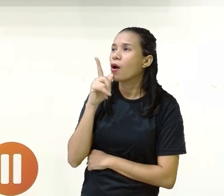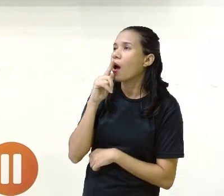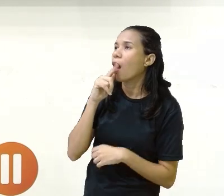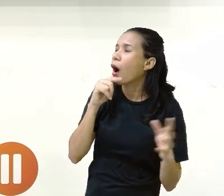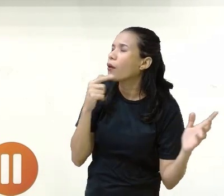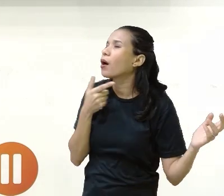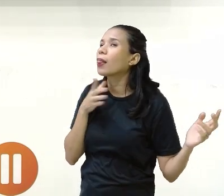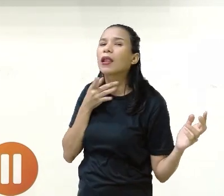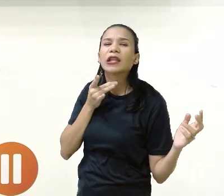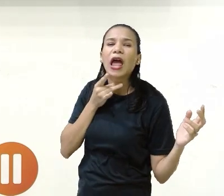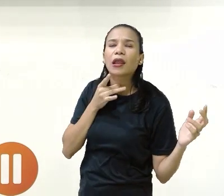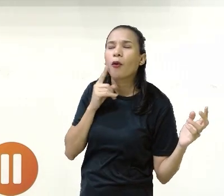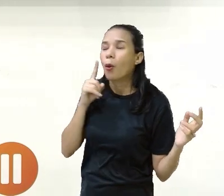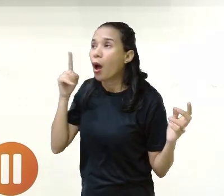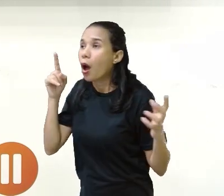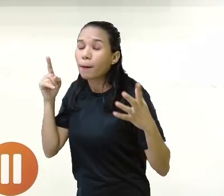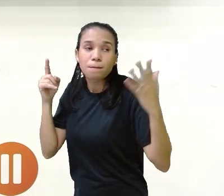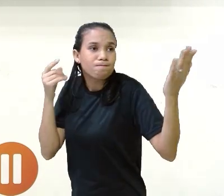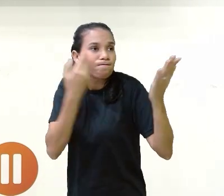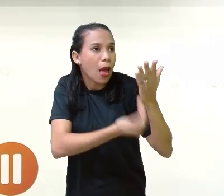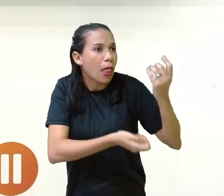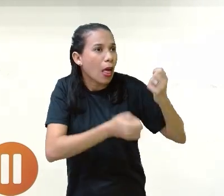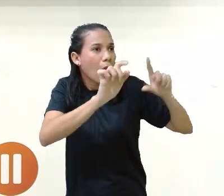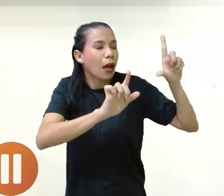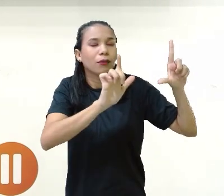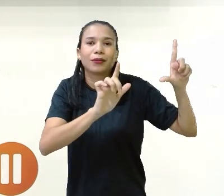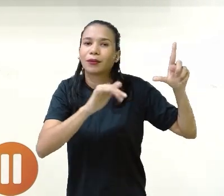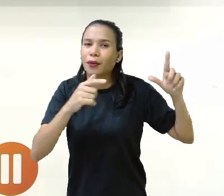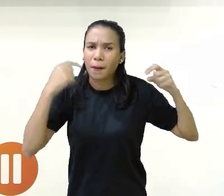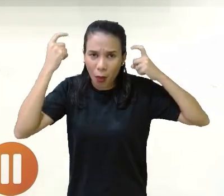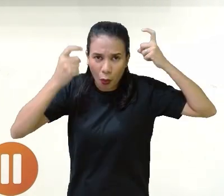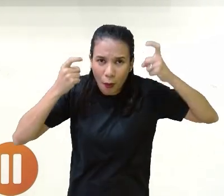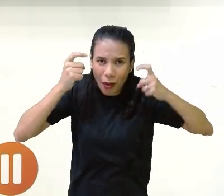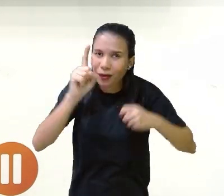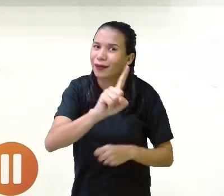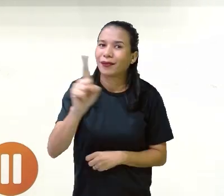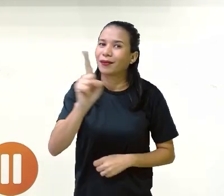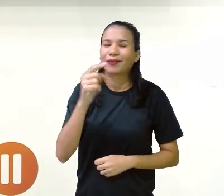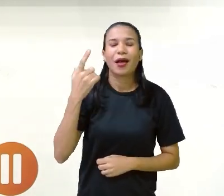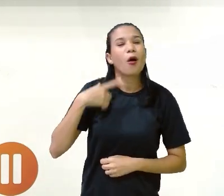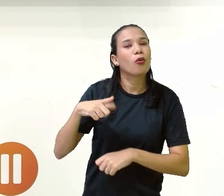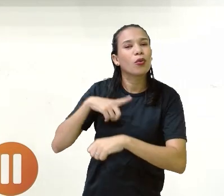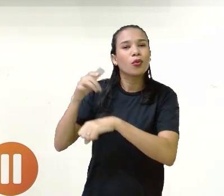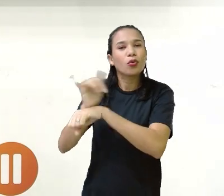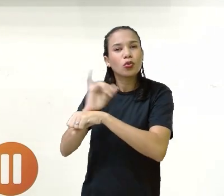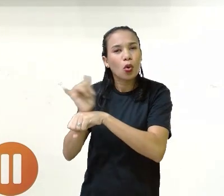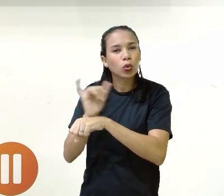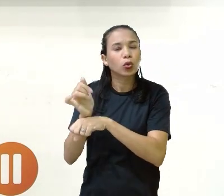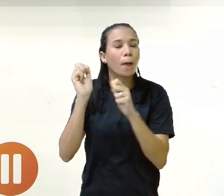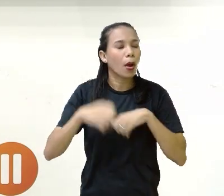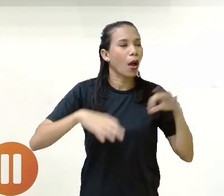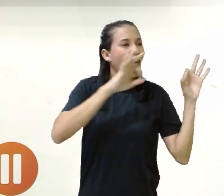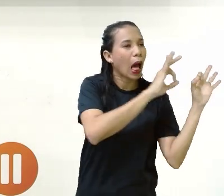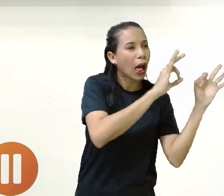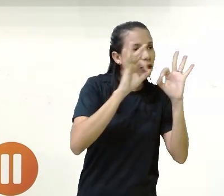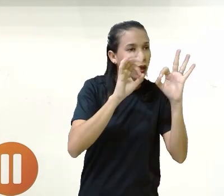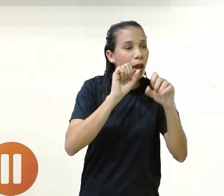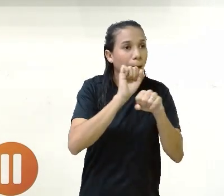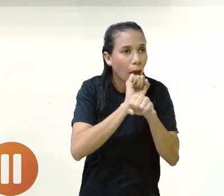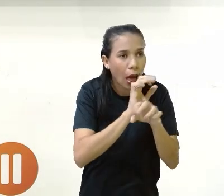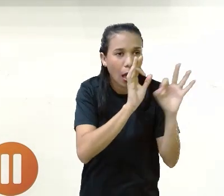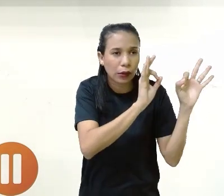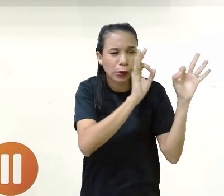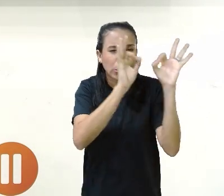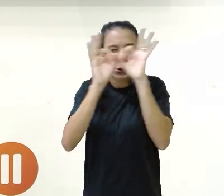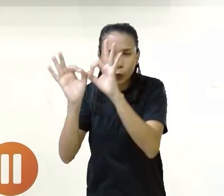né, alguma coisa do assunto. Não se preocupa, vai lá no canal do YouTube e acessa essa aula,